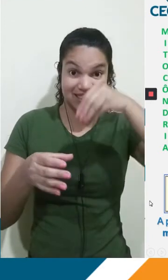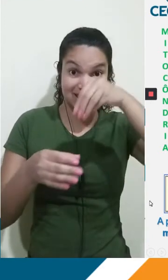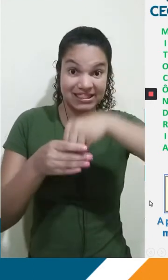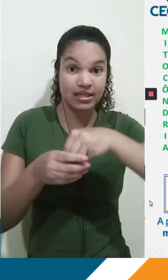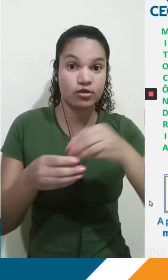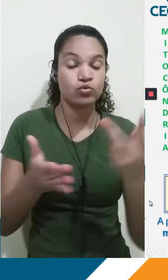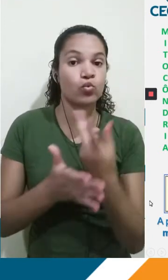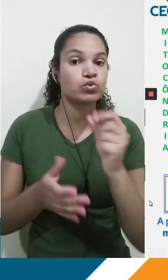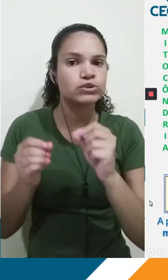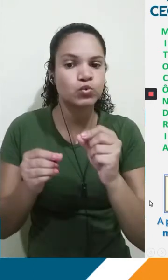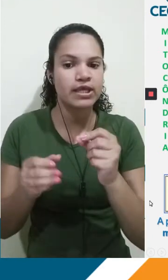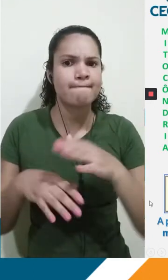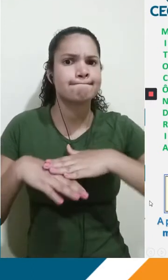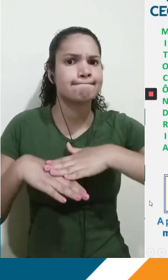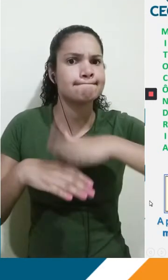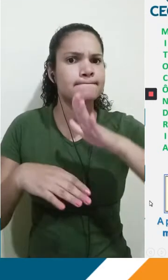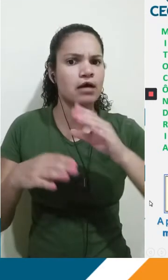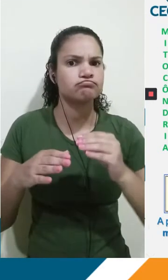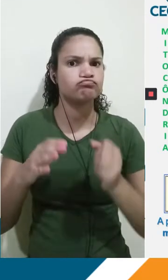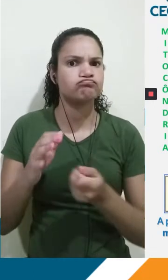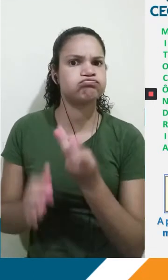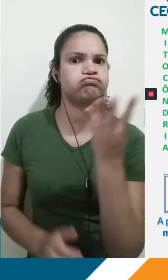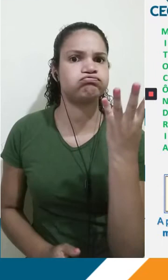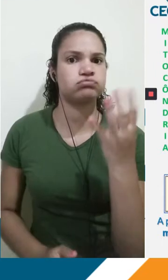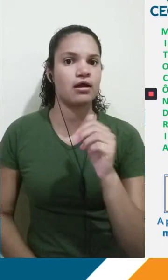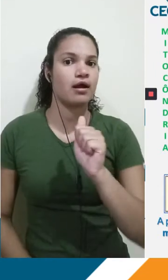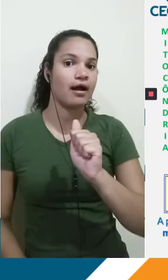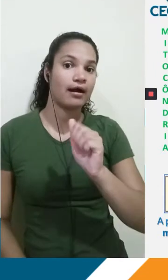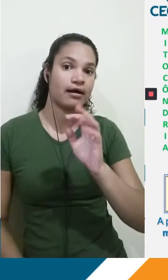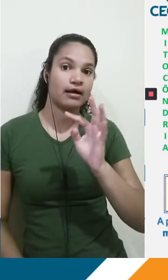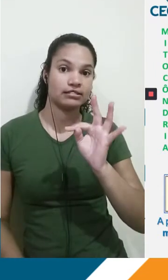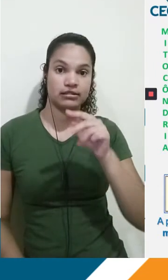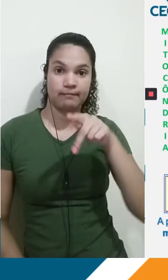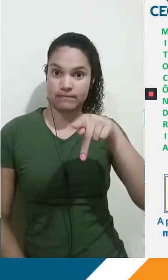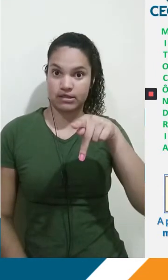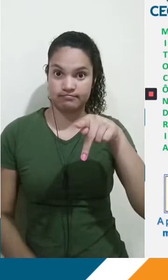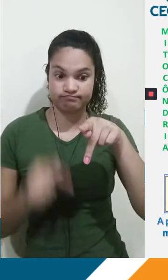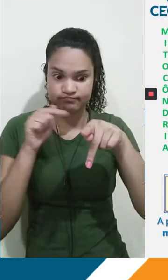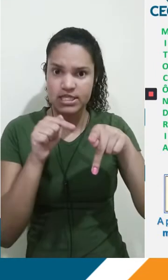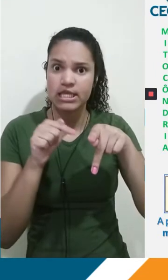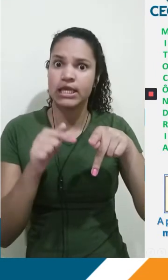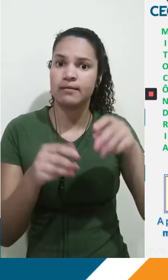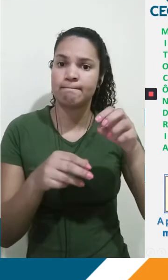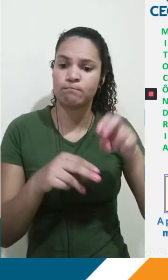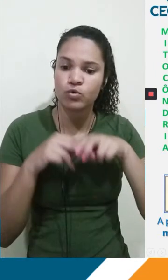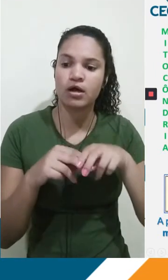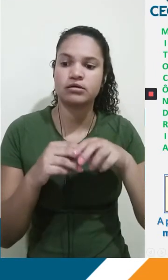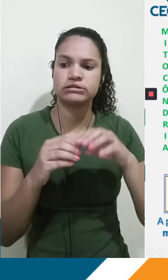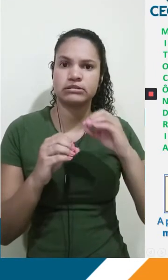ocorrerá uma produção em maior quantidade de ATP, de adenosina trifosfato, a partir de